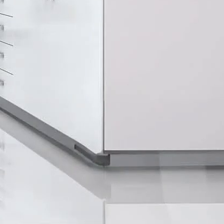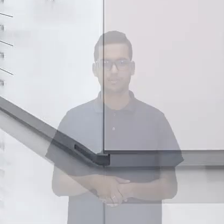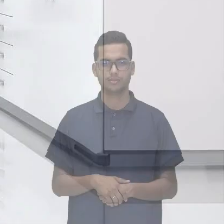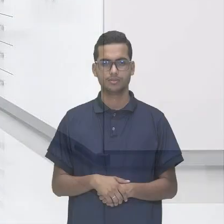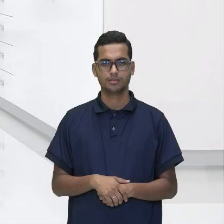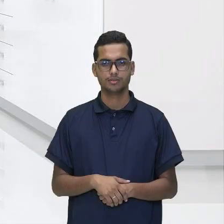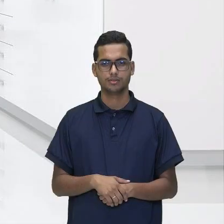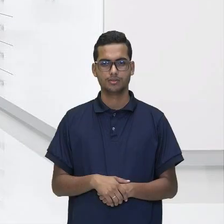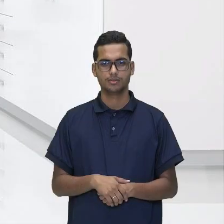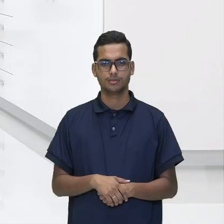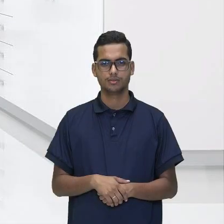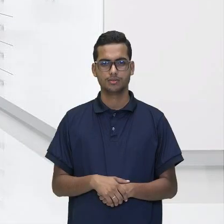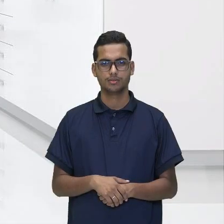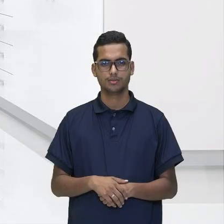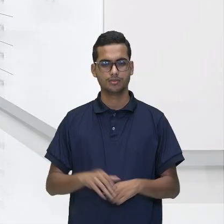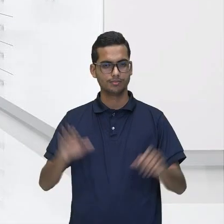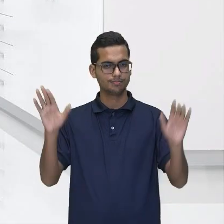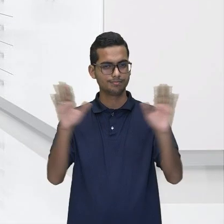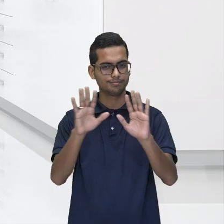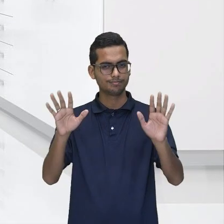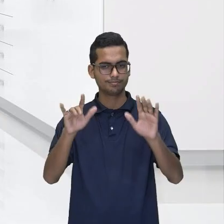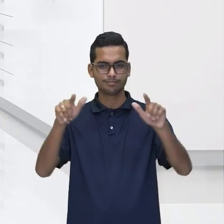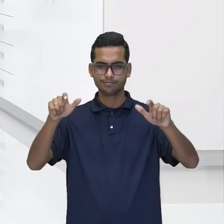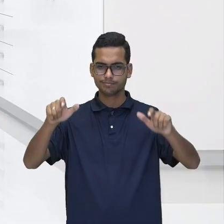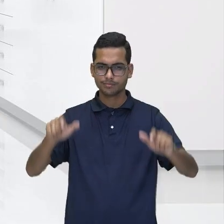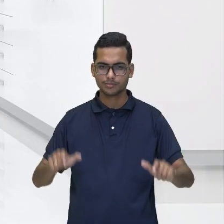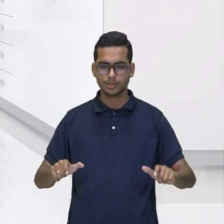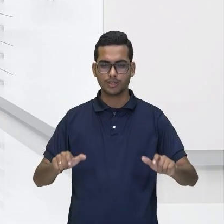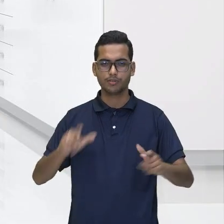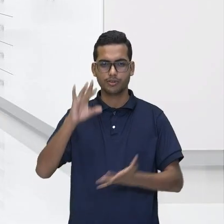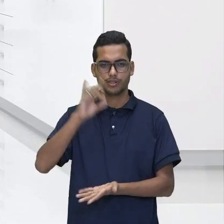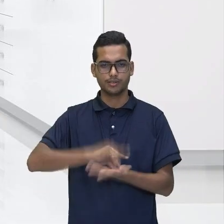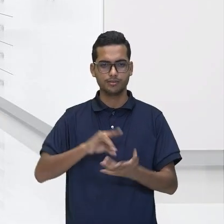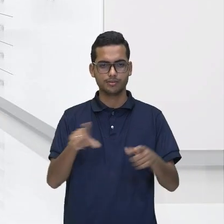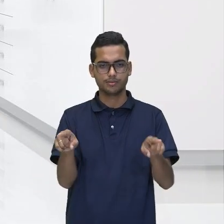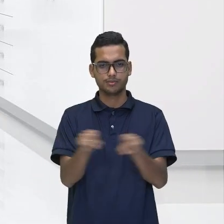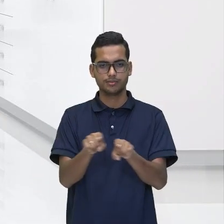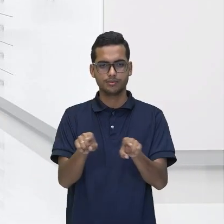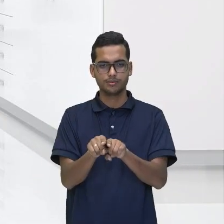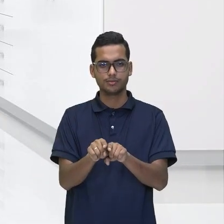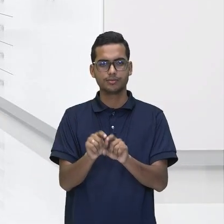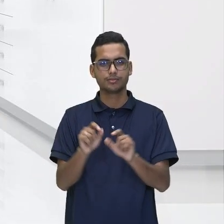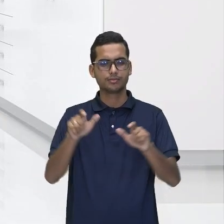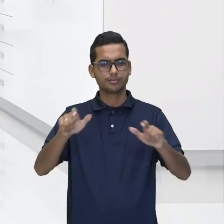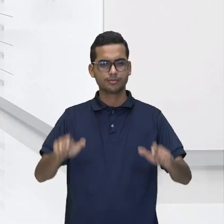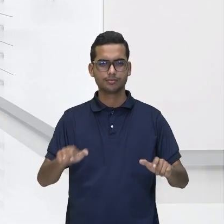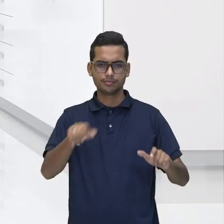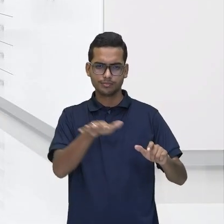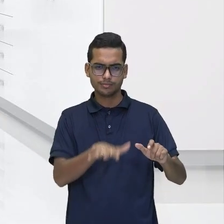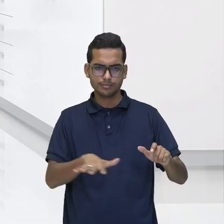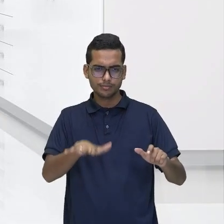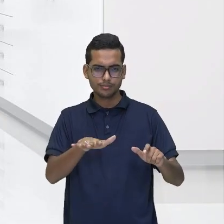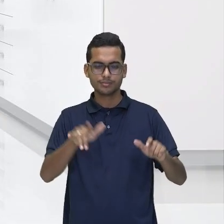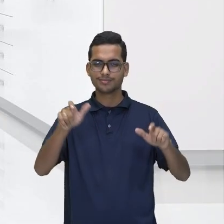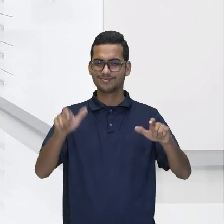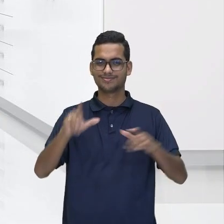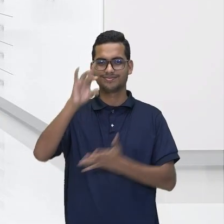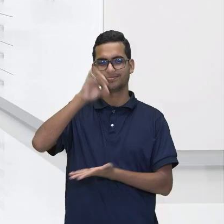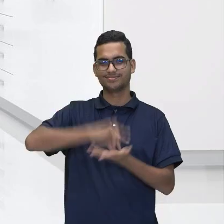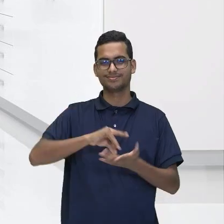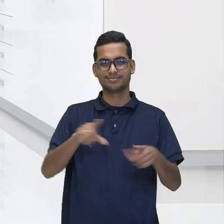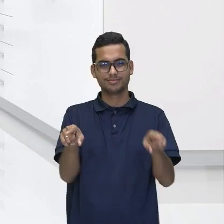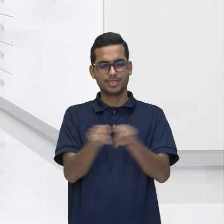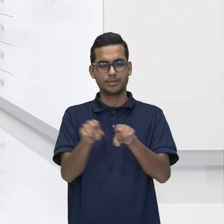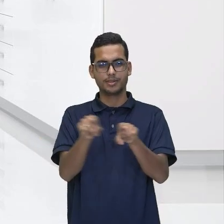Olá, olha só onde eu estou. Vocês conseguem reconhecer aqui que tipo de ambiente é esse que eu estou agora?